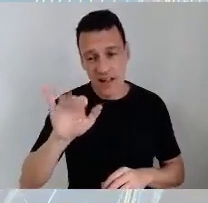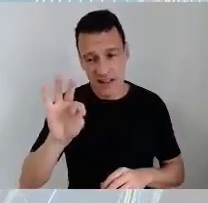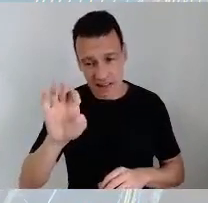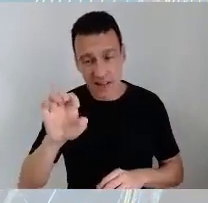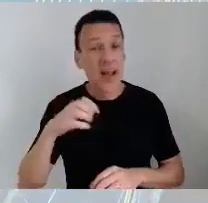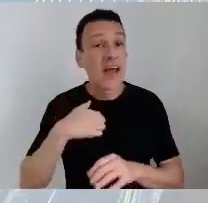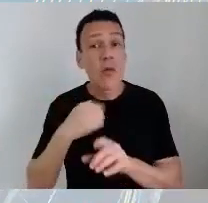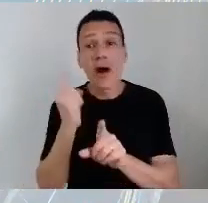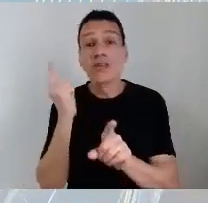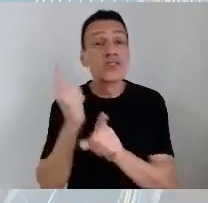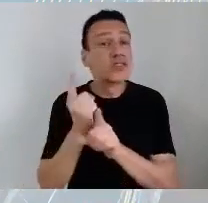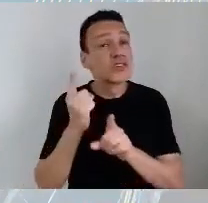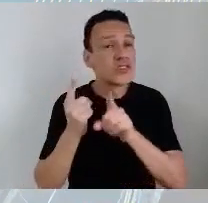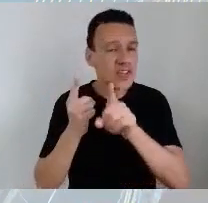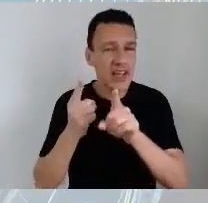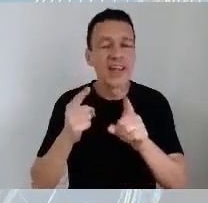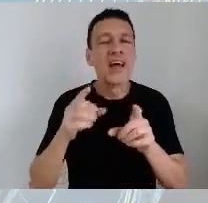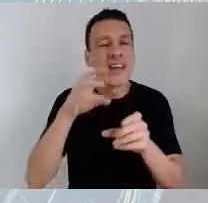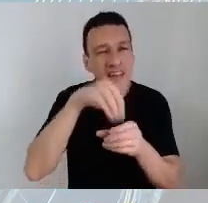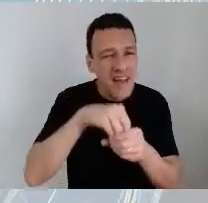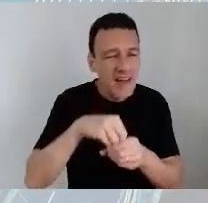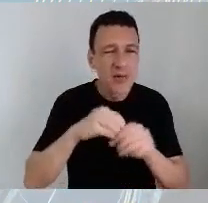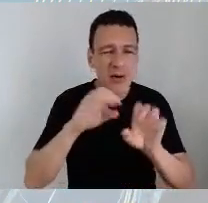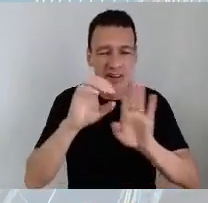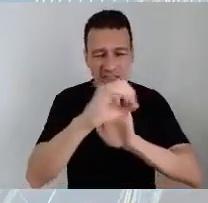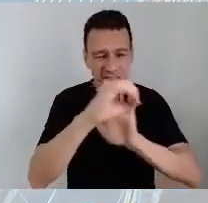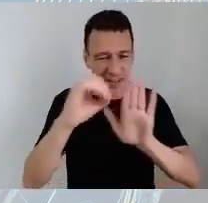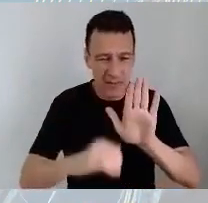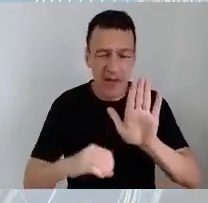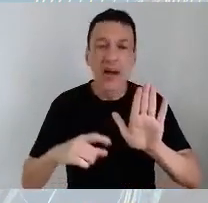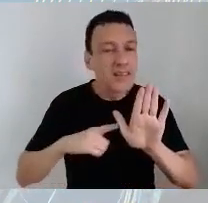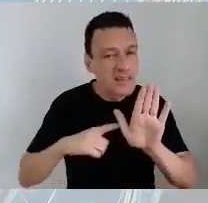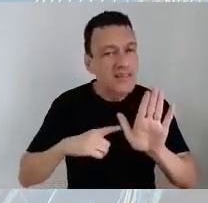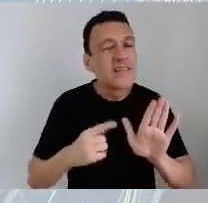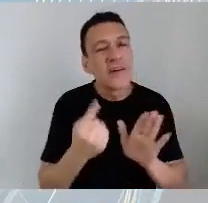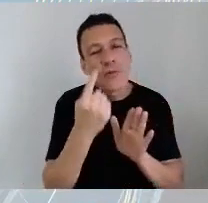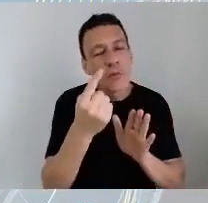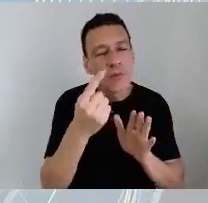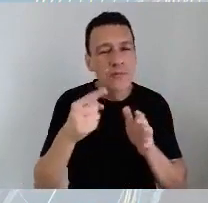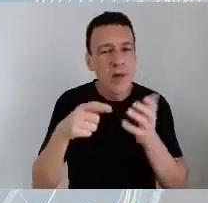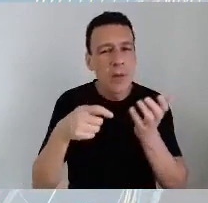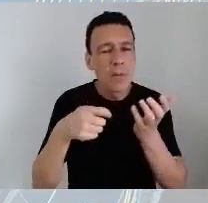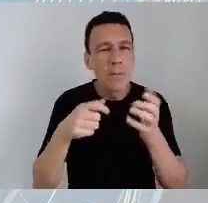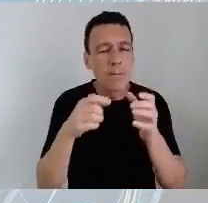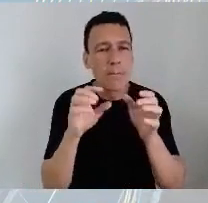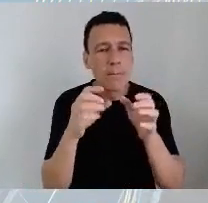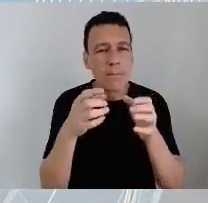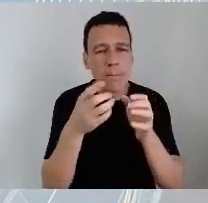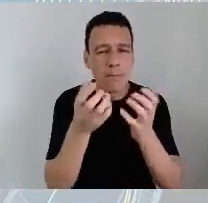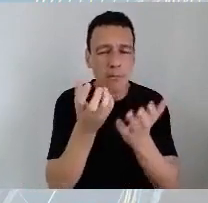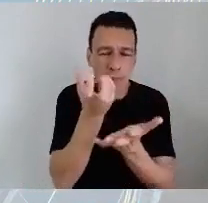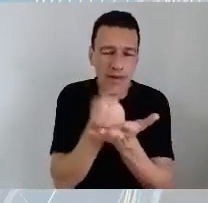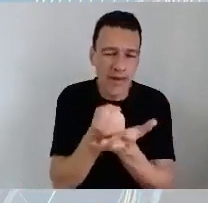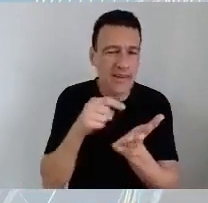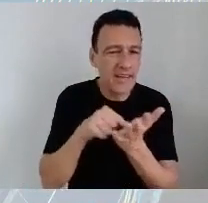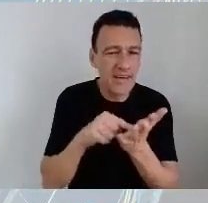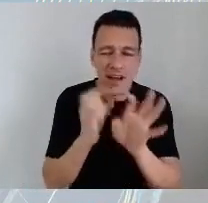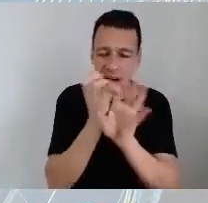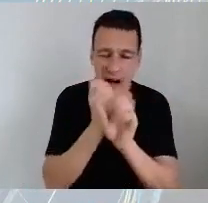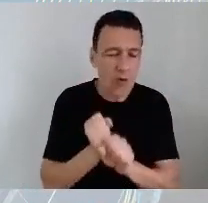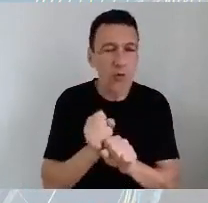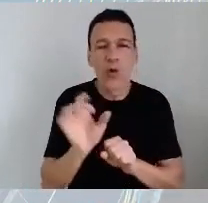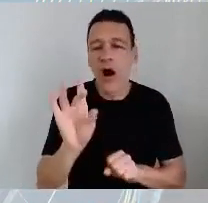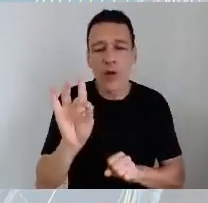que automático dele. Então, esse plugin é o MOOCs Calculator, vocês conseguem achar ali no Figma, né, para utilizar, e